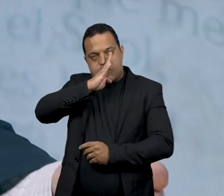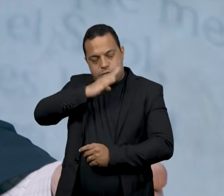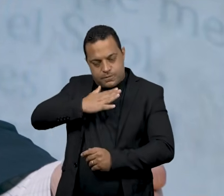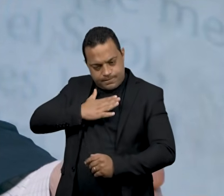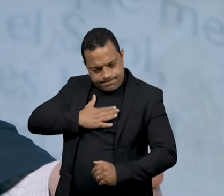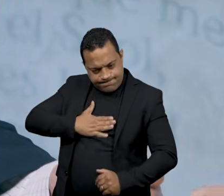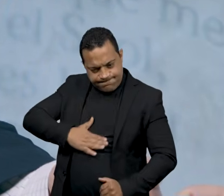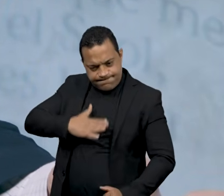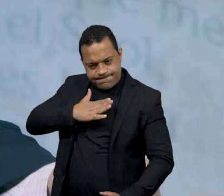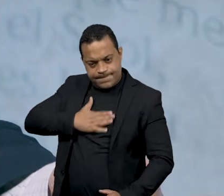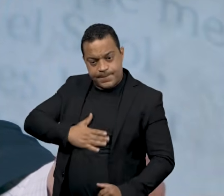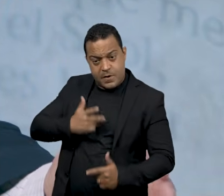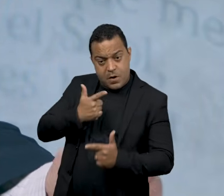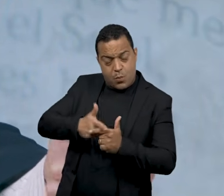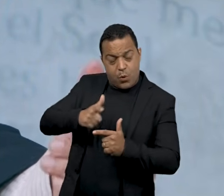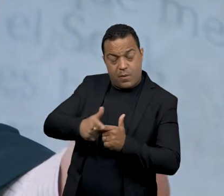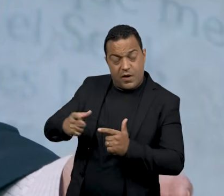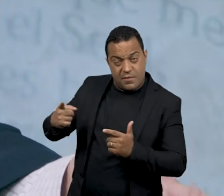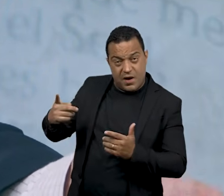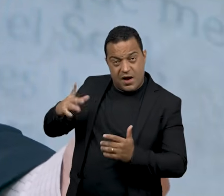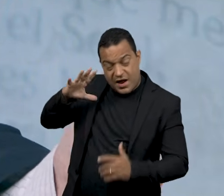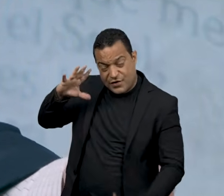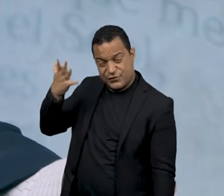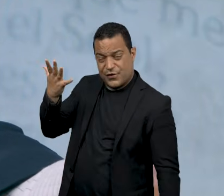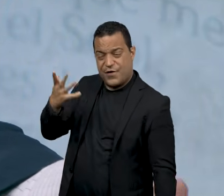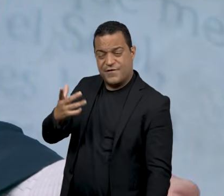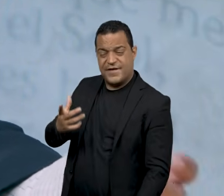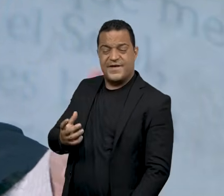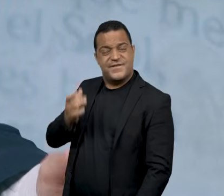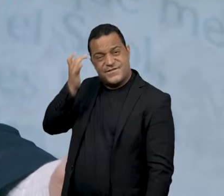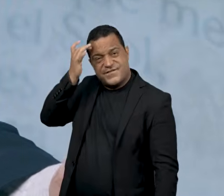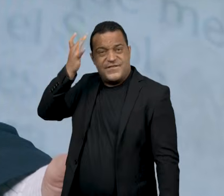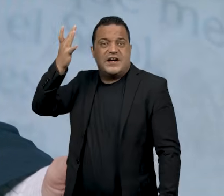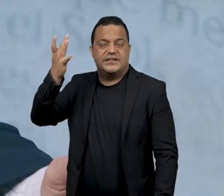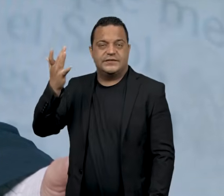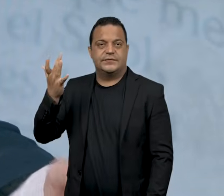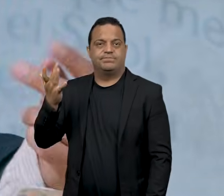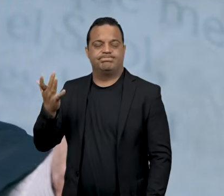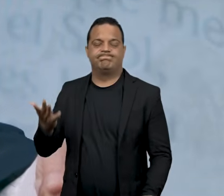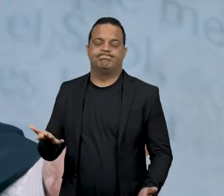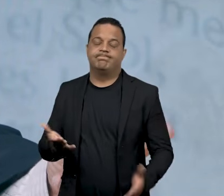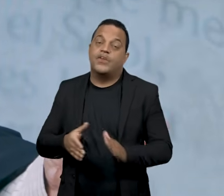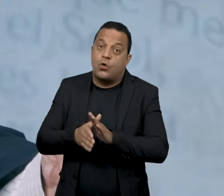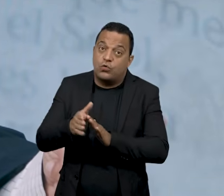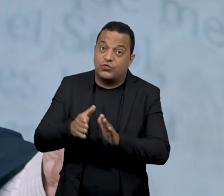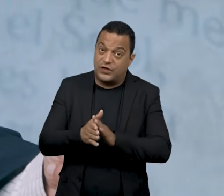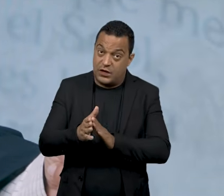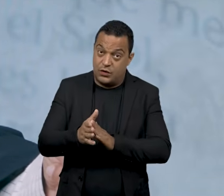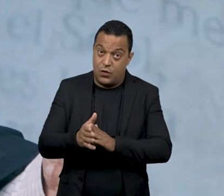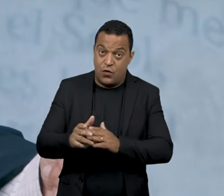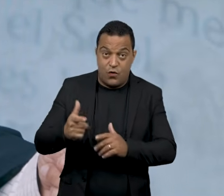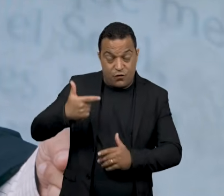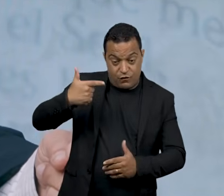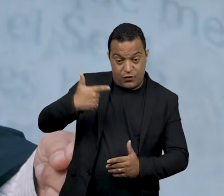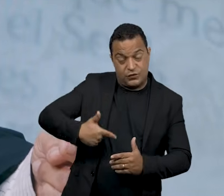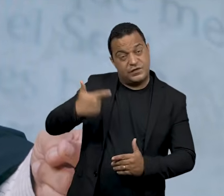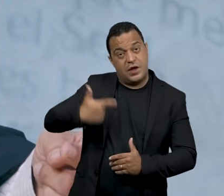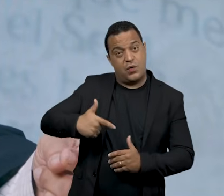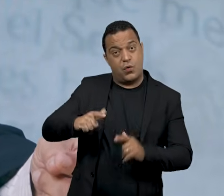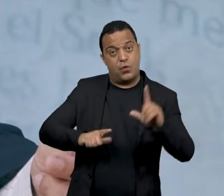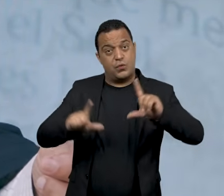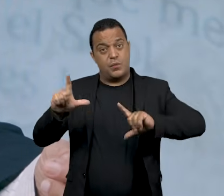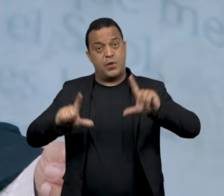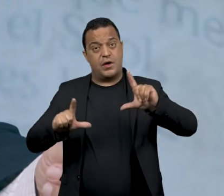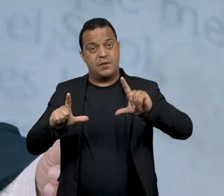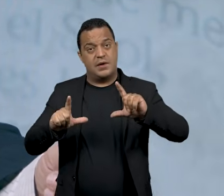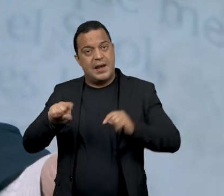se aplacasse, se resolvesse muito mais rápido do que nós esperávamos. Esse foi o programa número 2 que a gente fez. Logo a seguir de